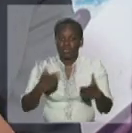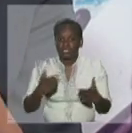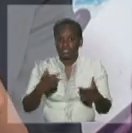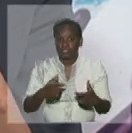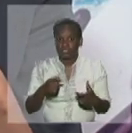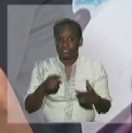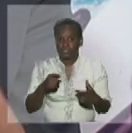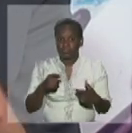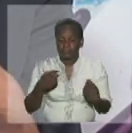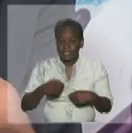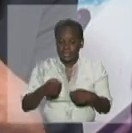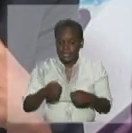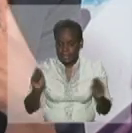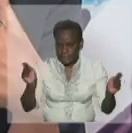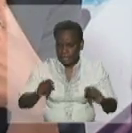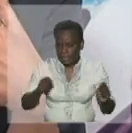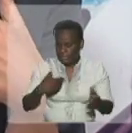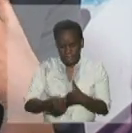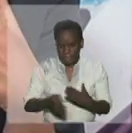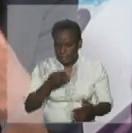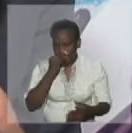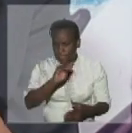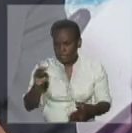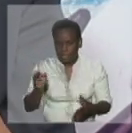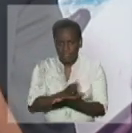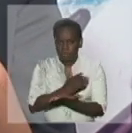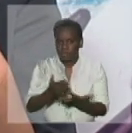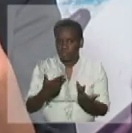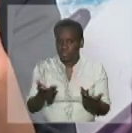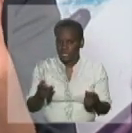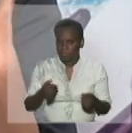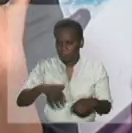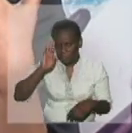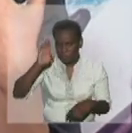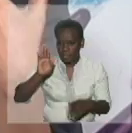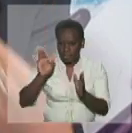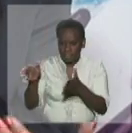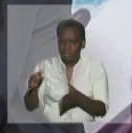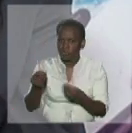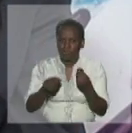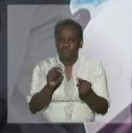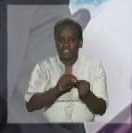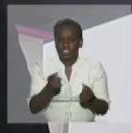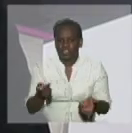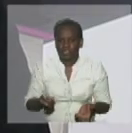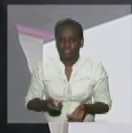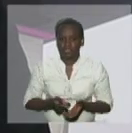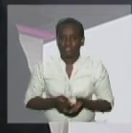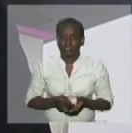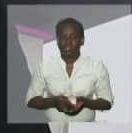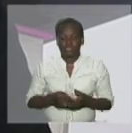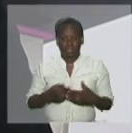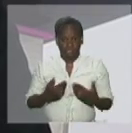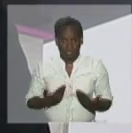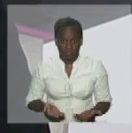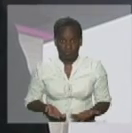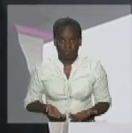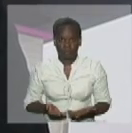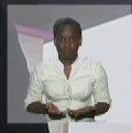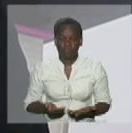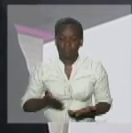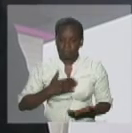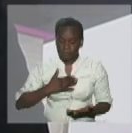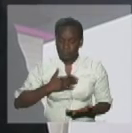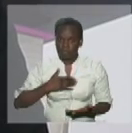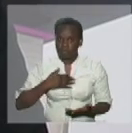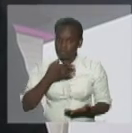ponto eles valem a pena para deixar algumas coisas de lado? Como é que você transa isso? Assim,